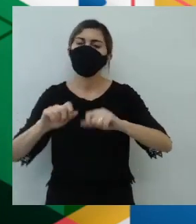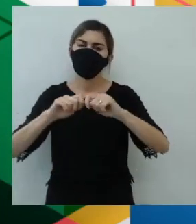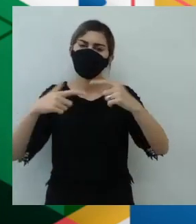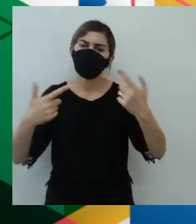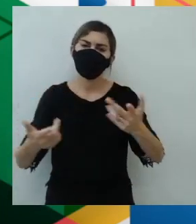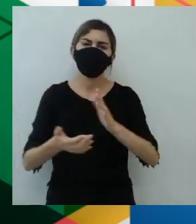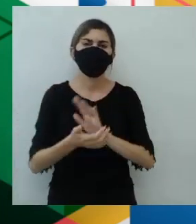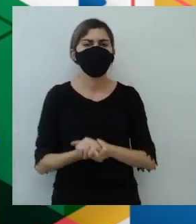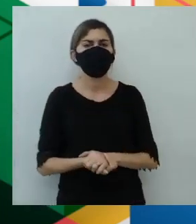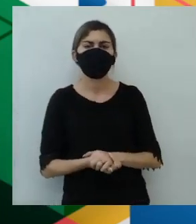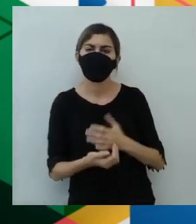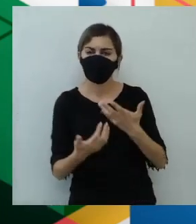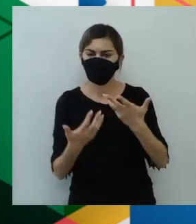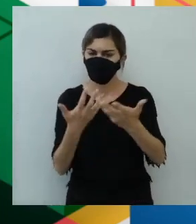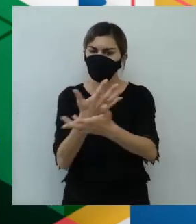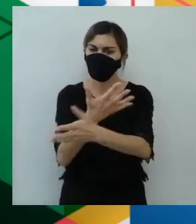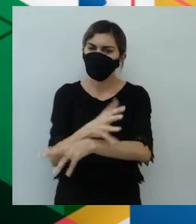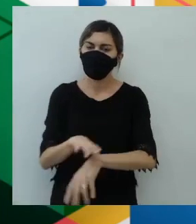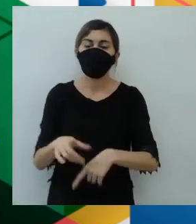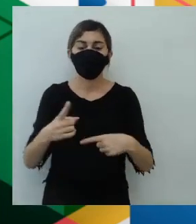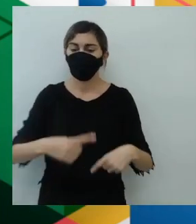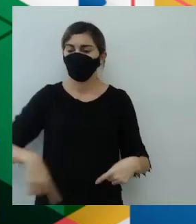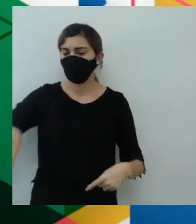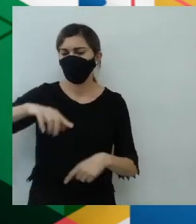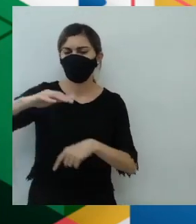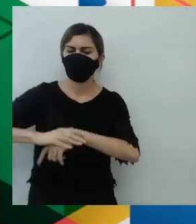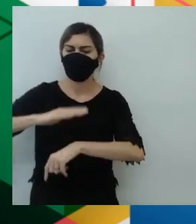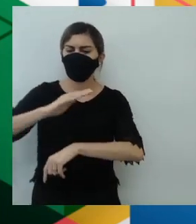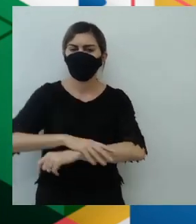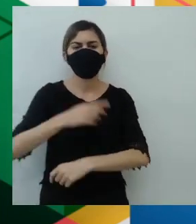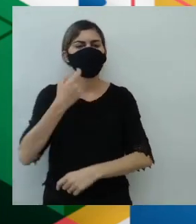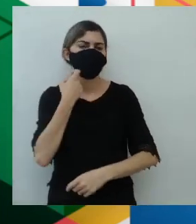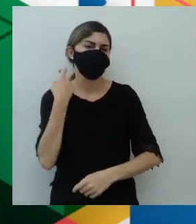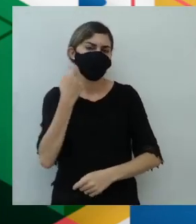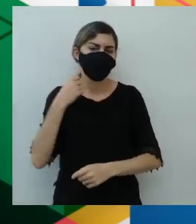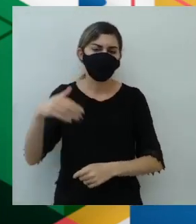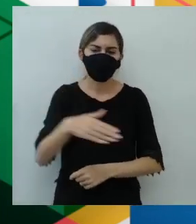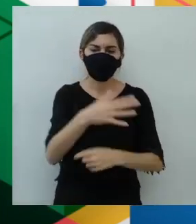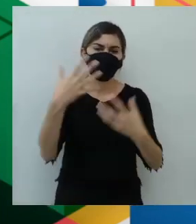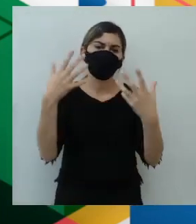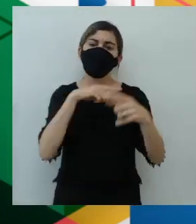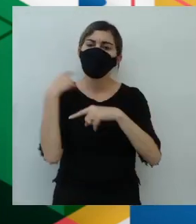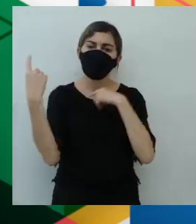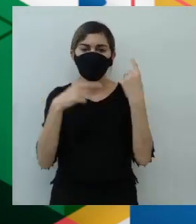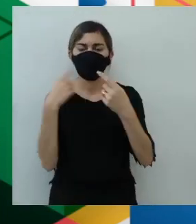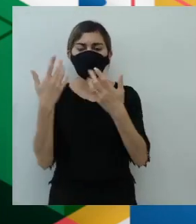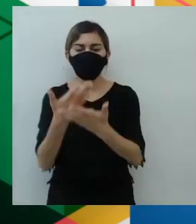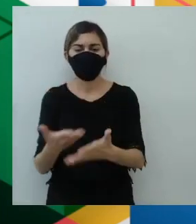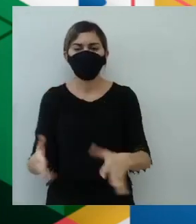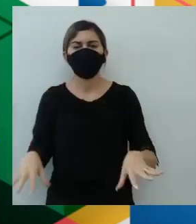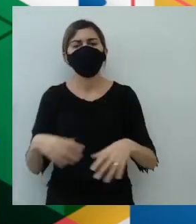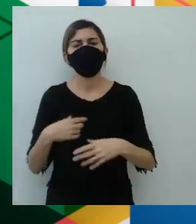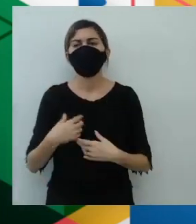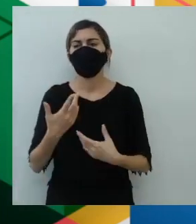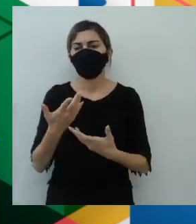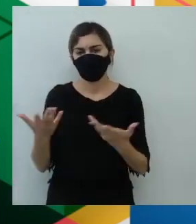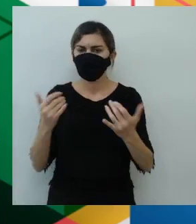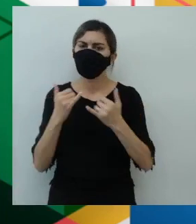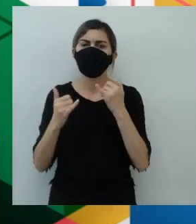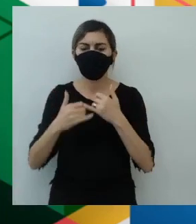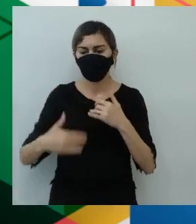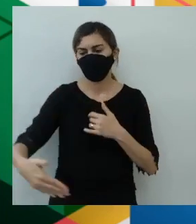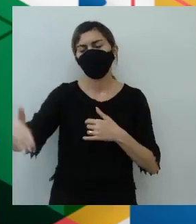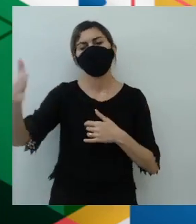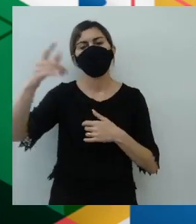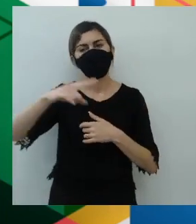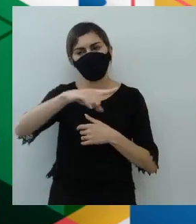mesmo. Secavam-se as águas e nós, rãs e peixes, levaríamos a breca, pois calamidade semelhante vai